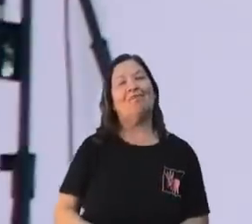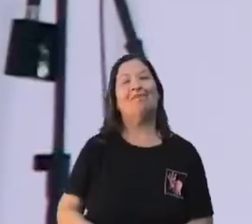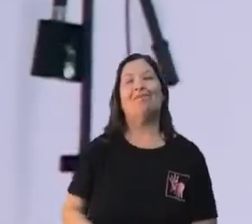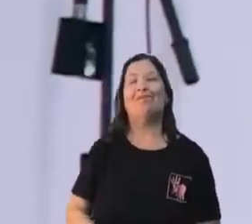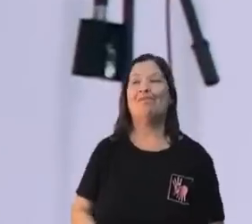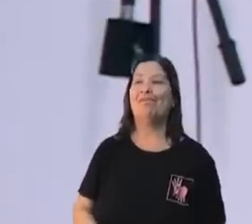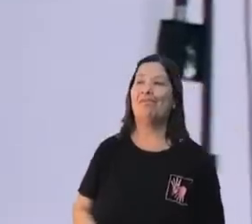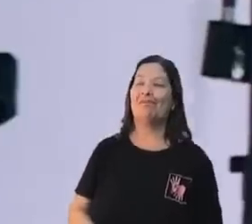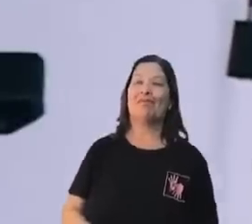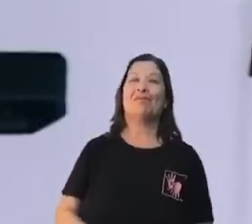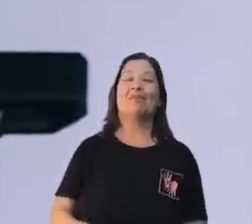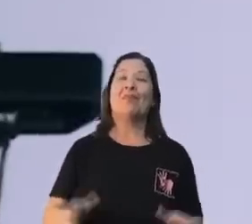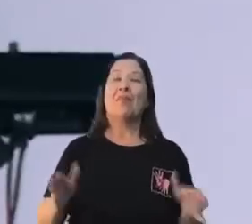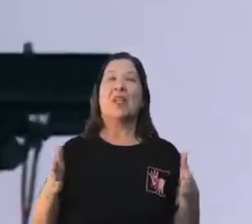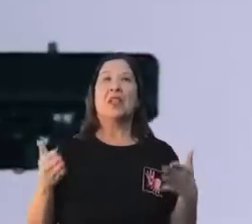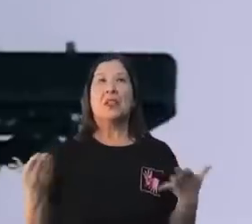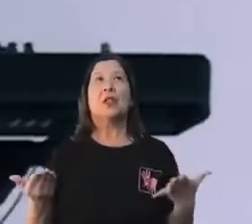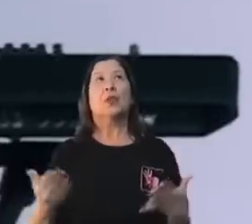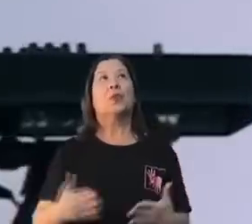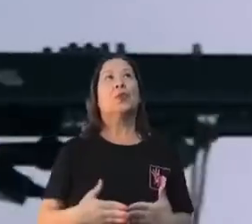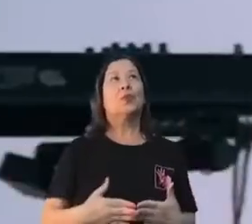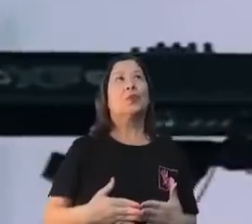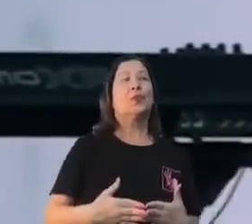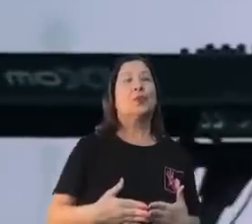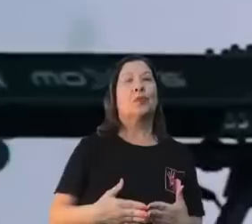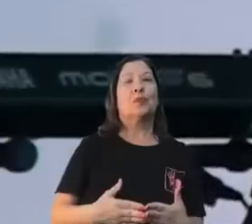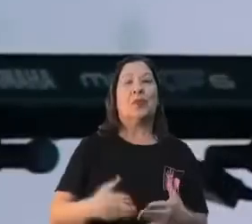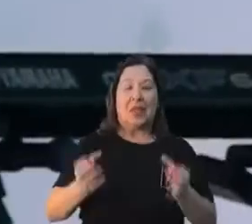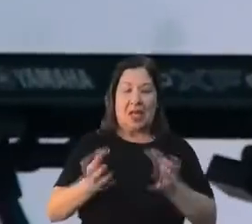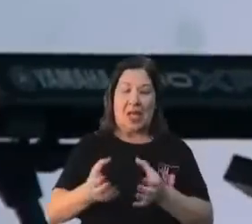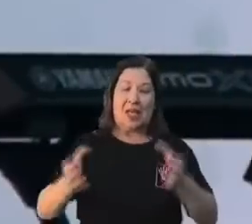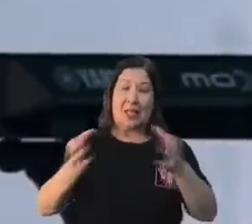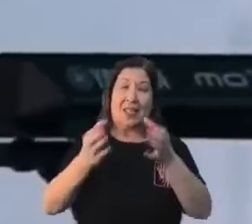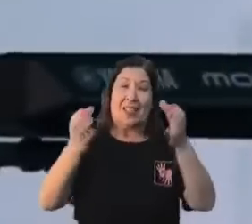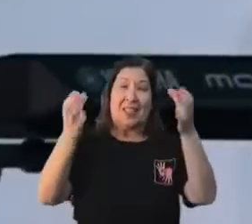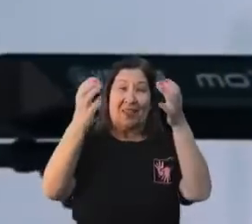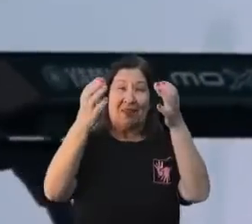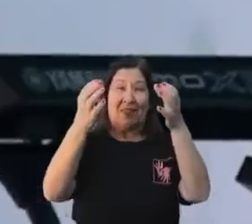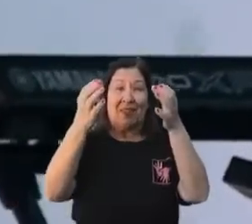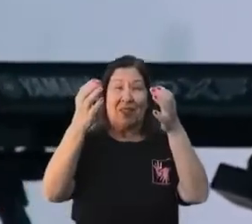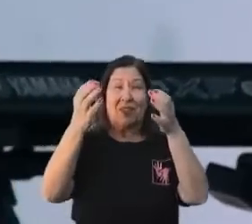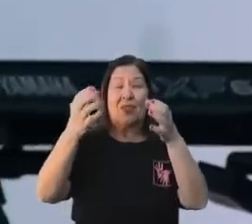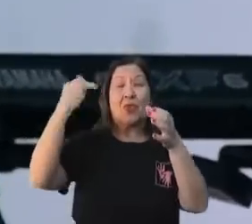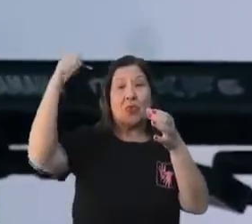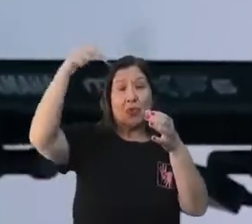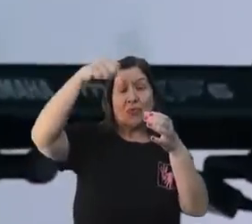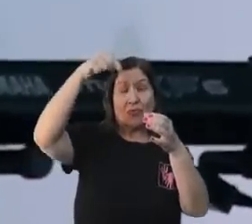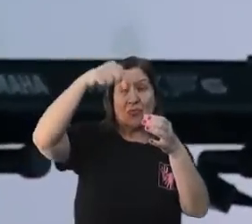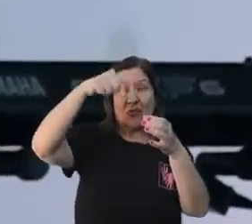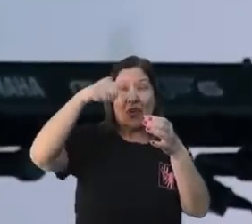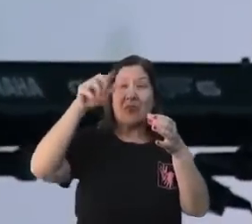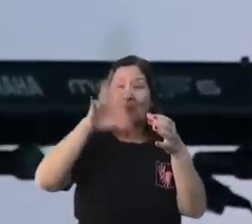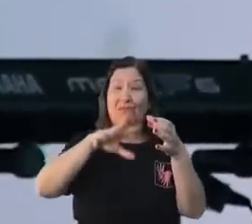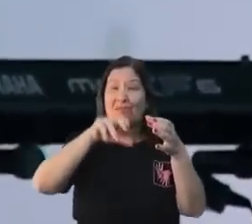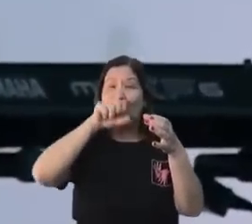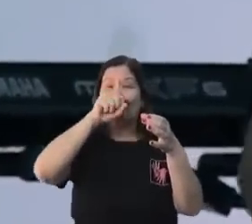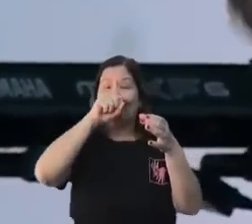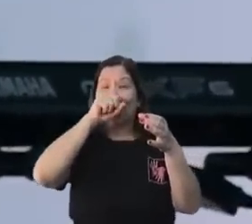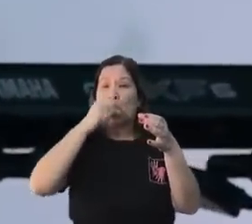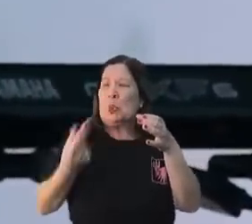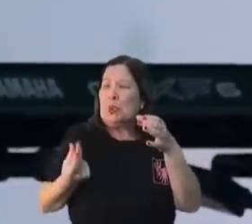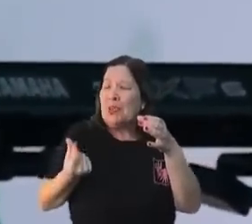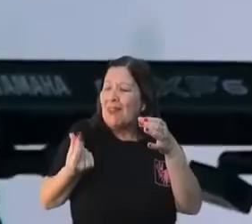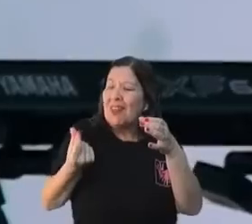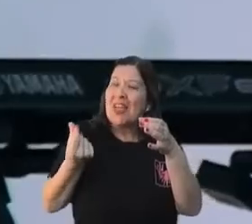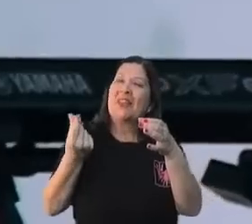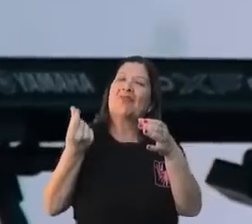perfume por alguém que entendia de dinheiro, que era o tesoureiro do grupo, Judas Iscariotes, em mais de 300 denários. Um